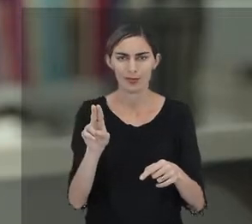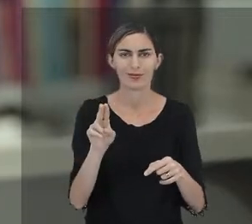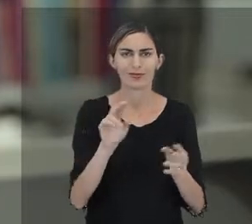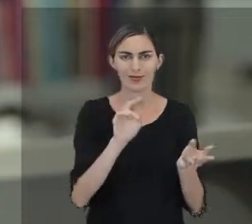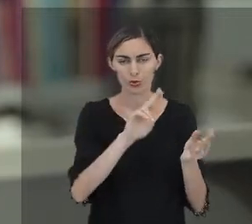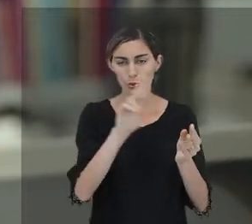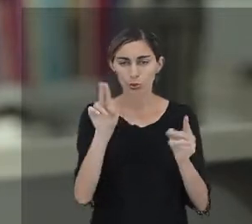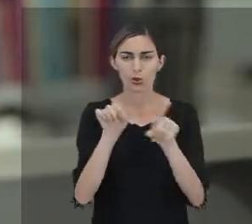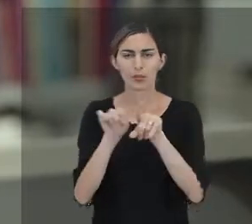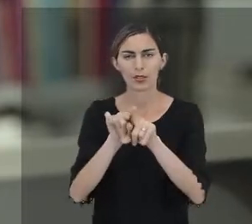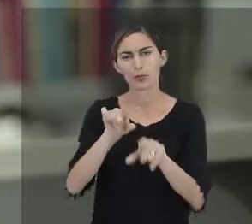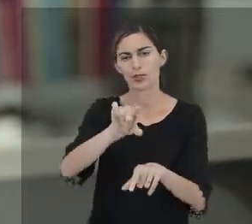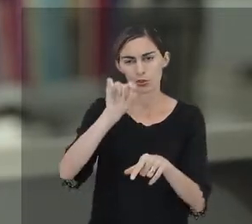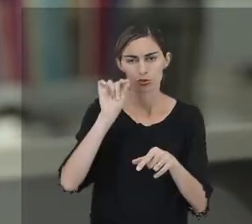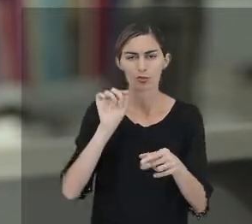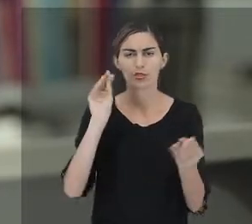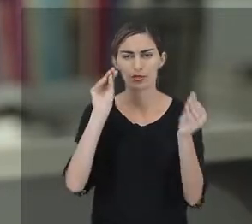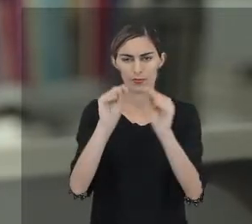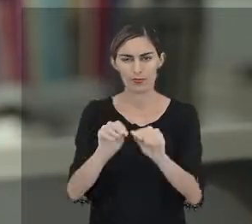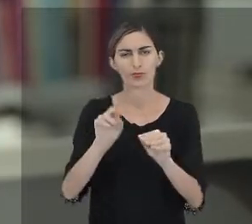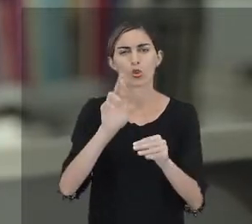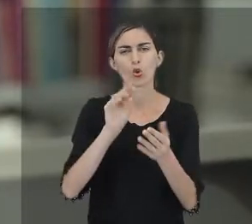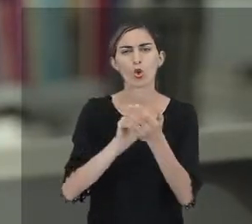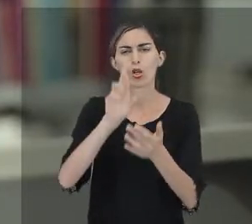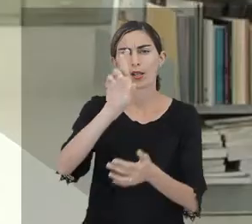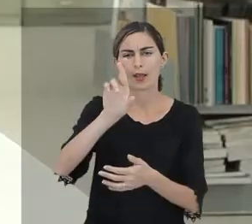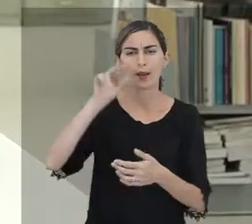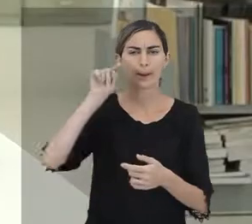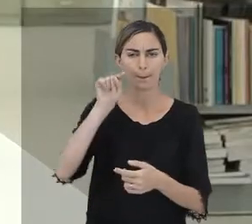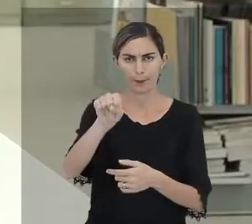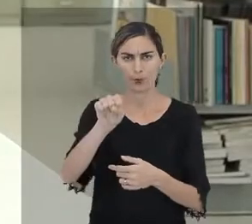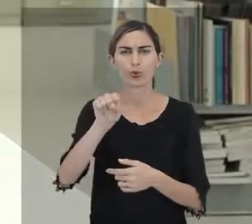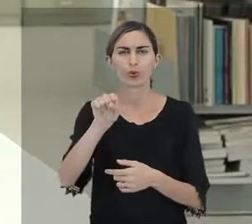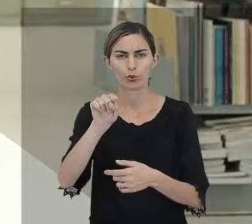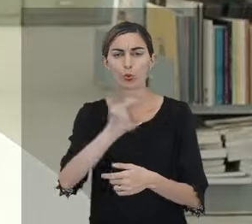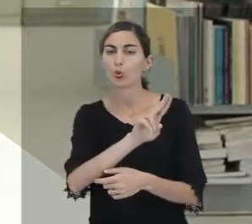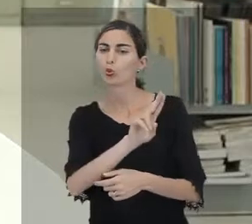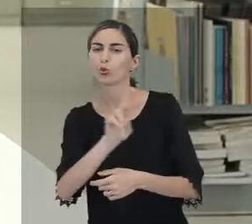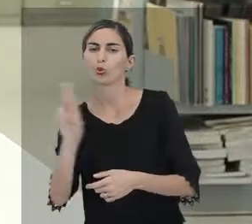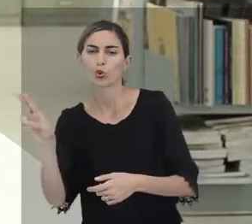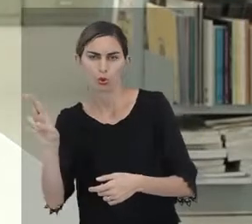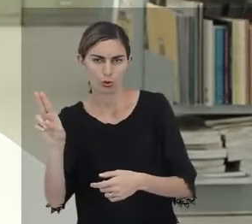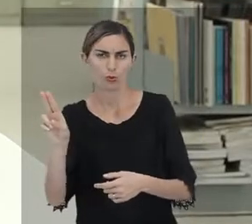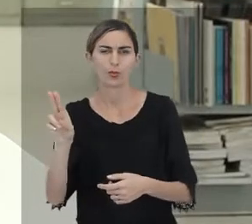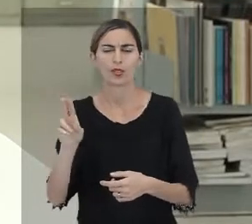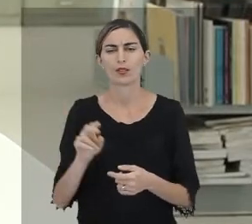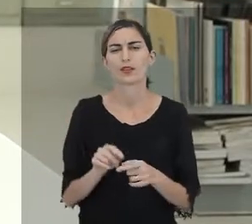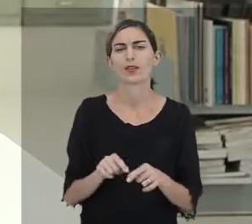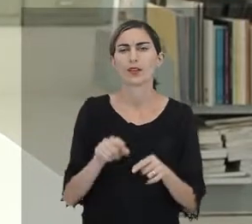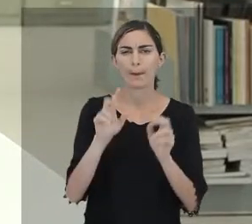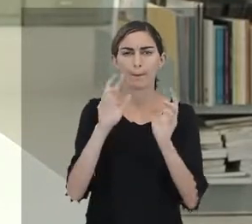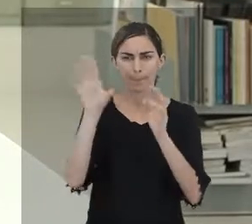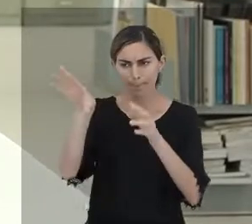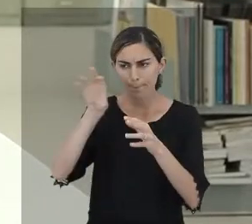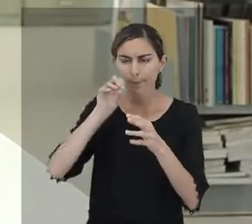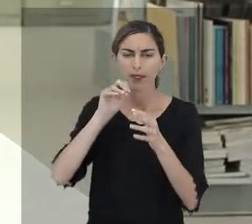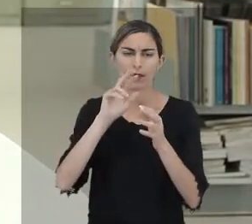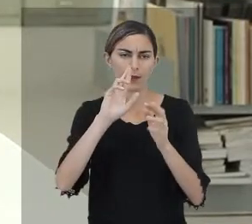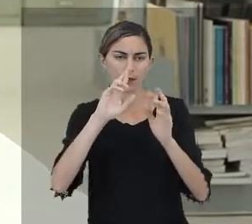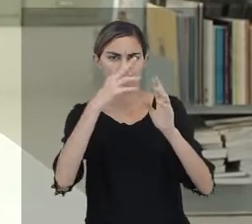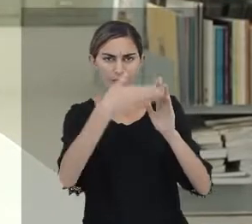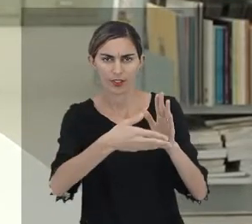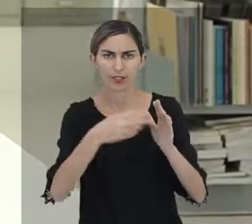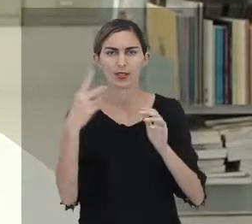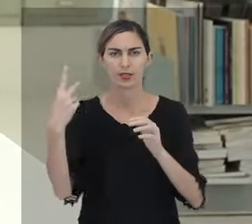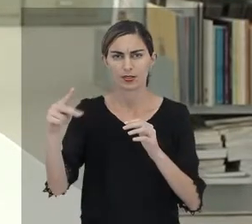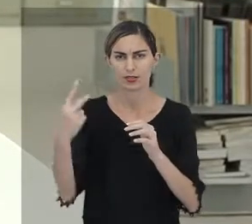ID, Radio Group, e aqui você coloca r.id, o nome do seu Radio Group, pega a referência dele e